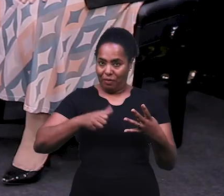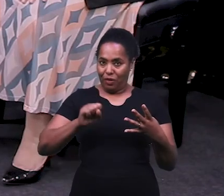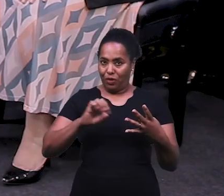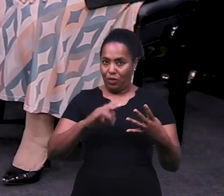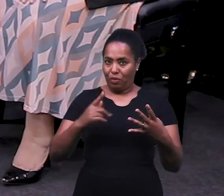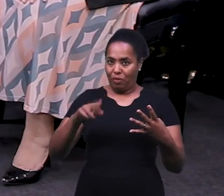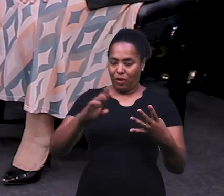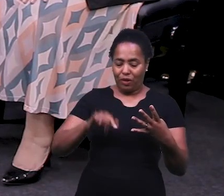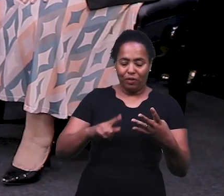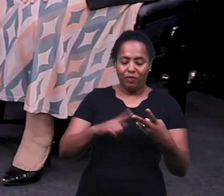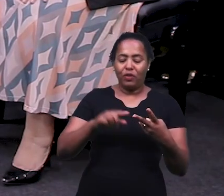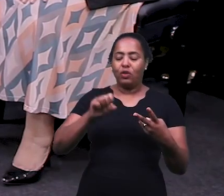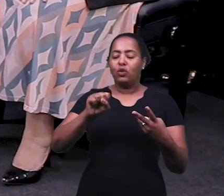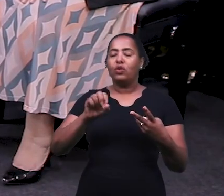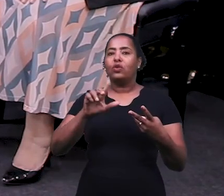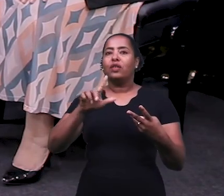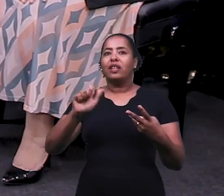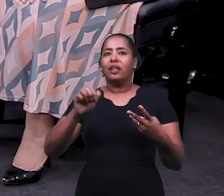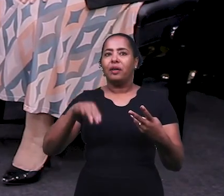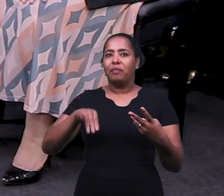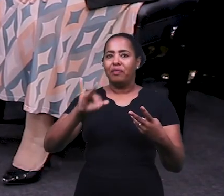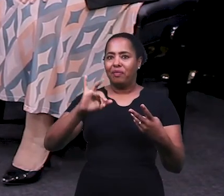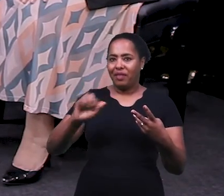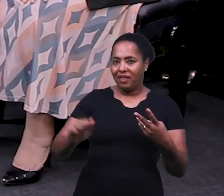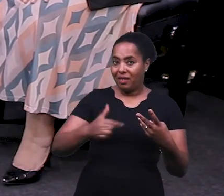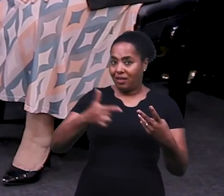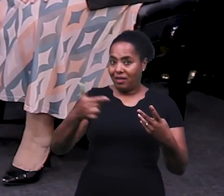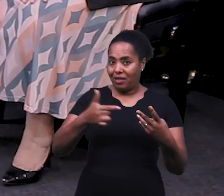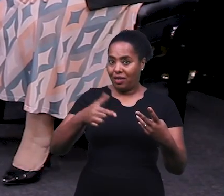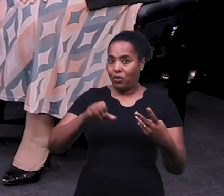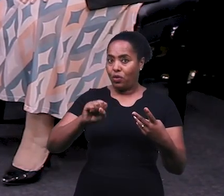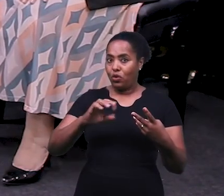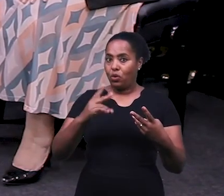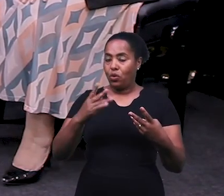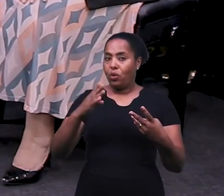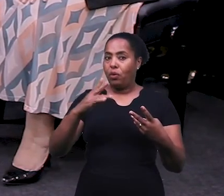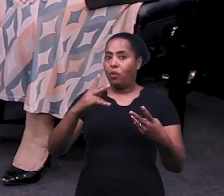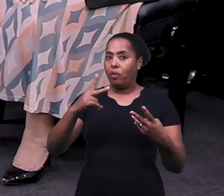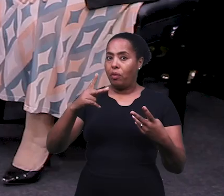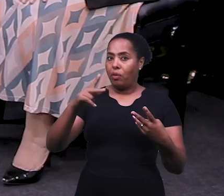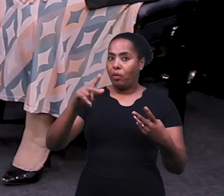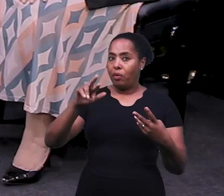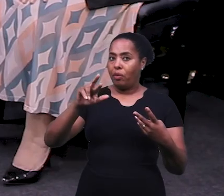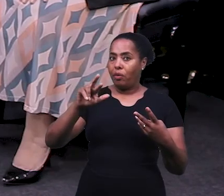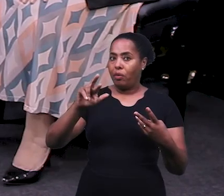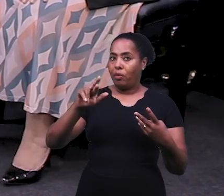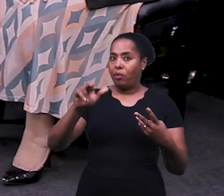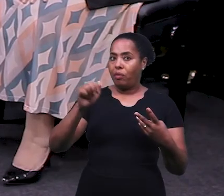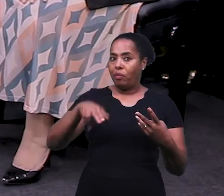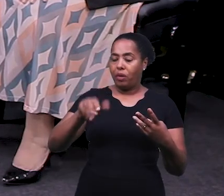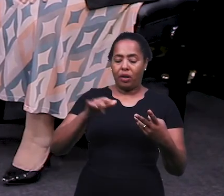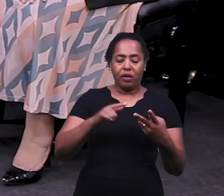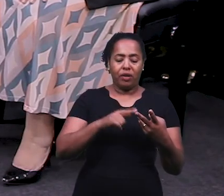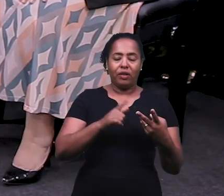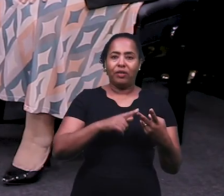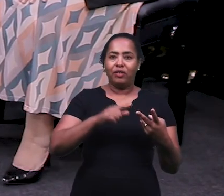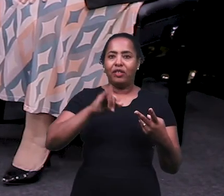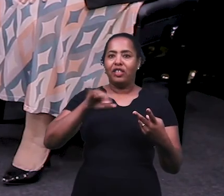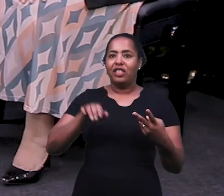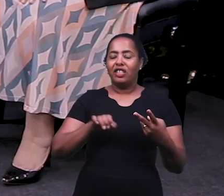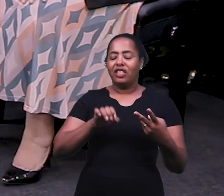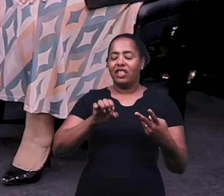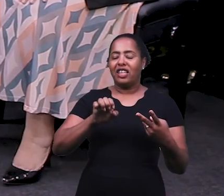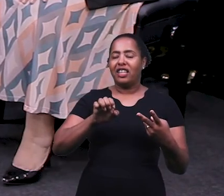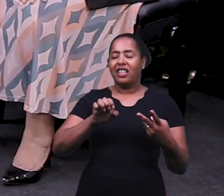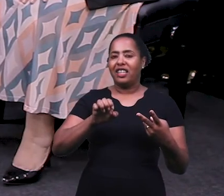aqui, primeiro soprano, está aqui, Sulamita, está aqui, que é segundo soprano, Lohane Bicalho,